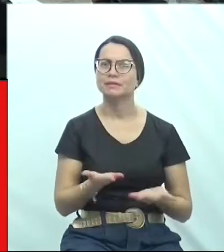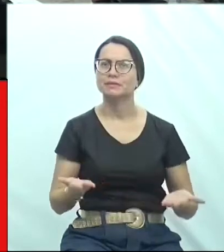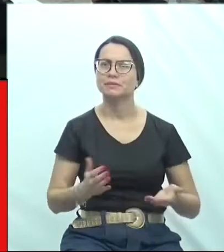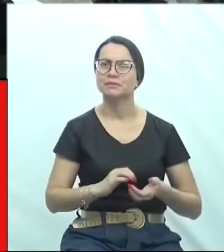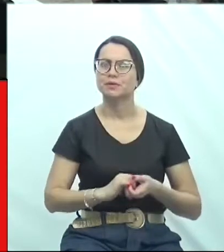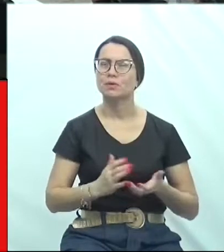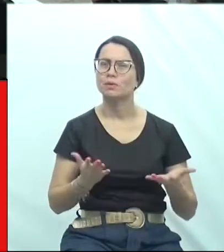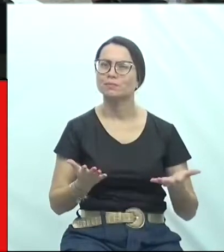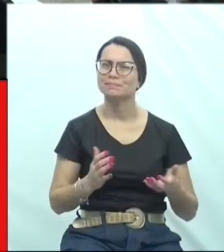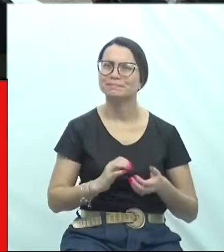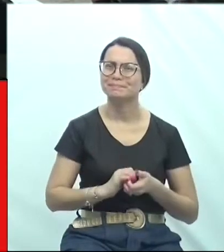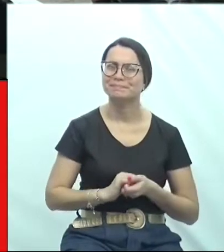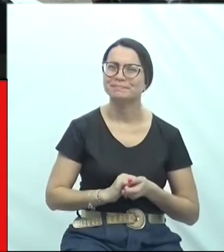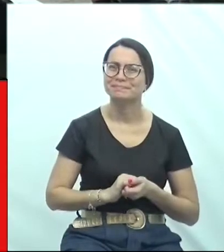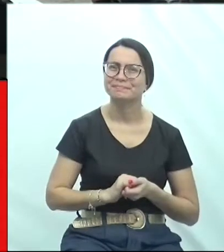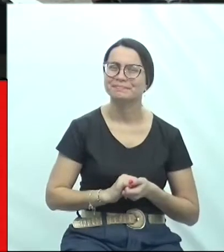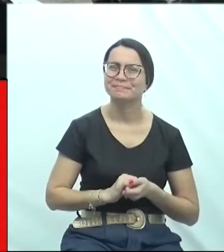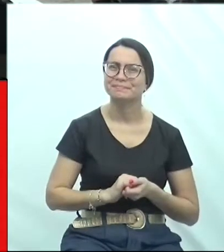Opa!